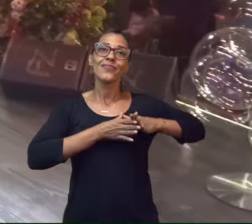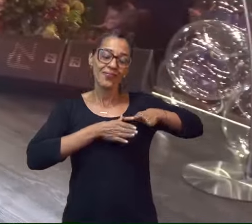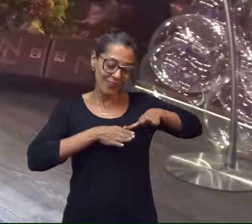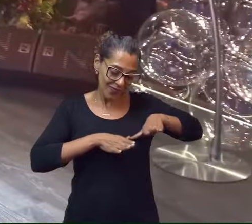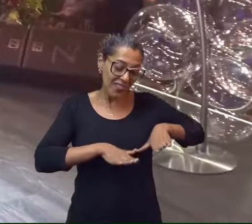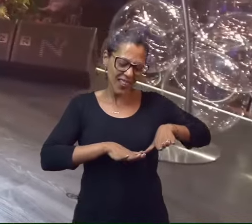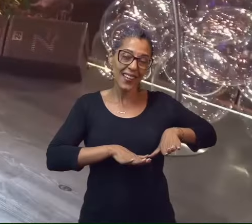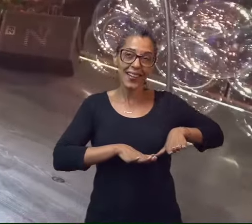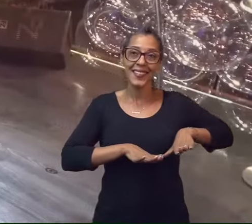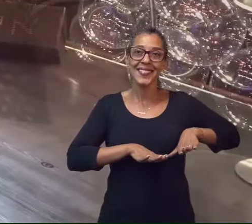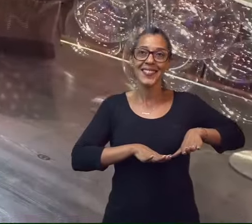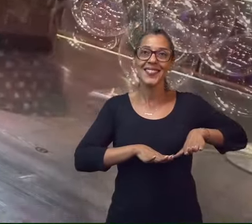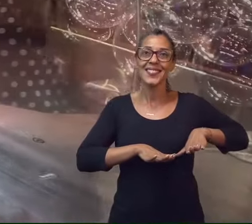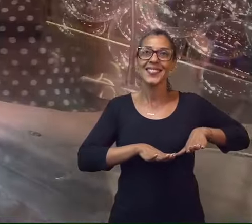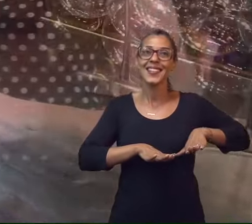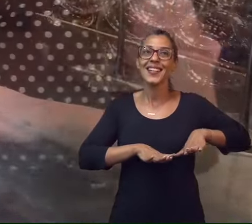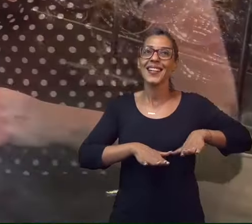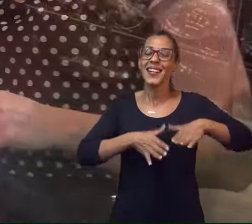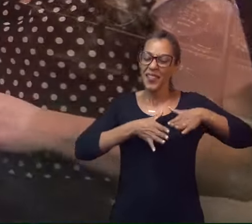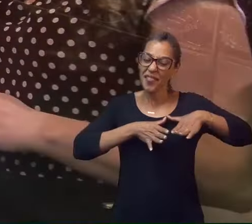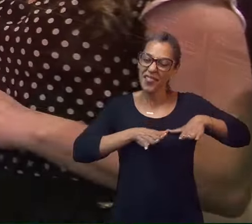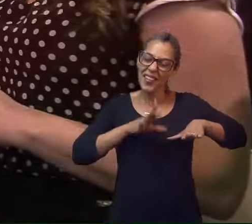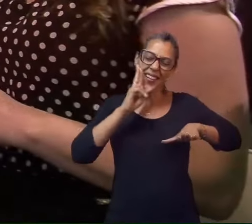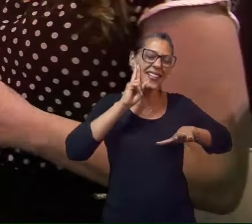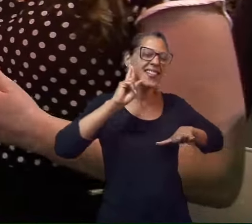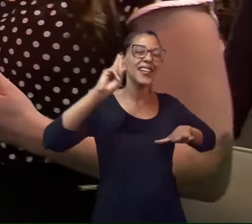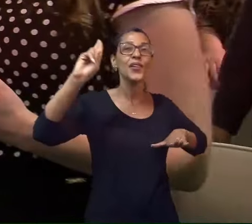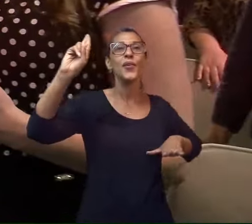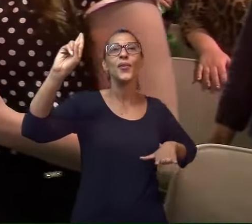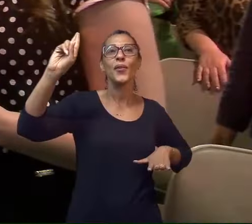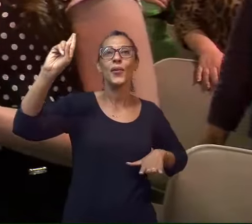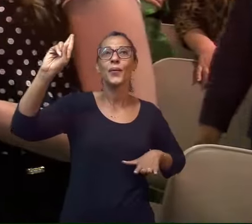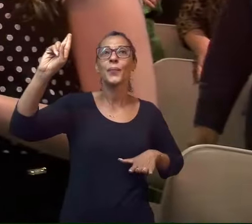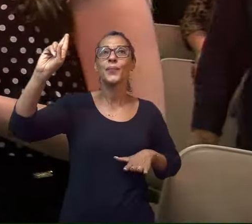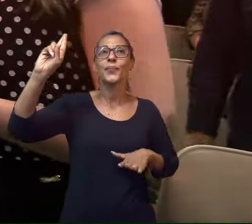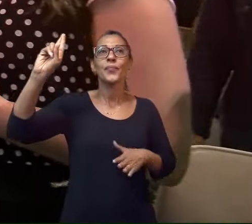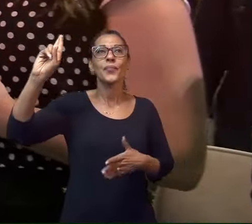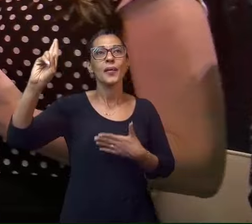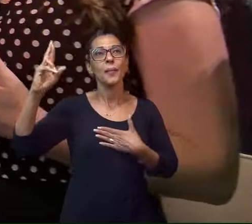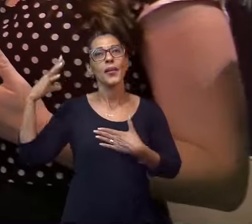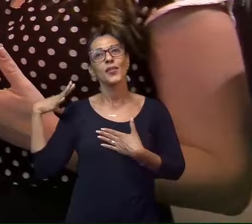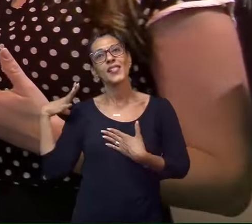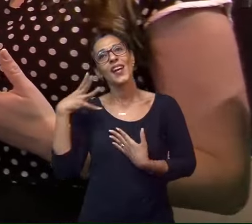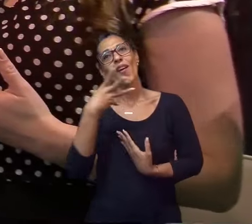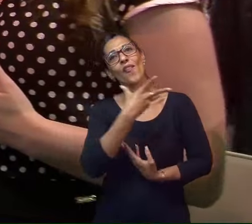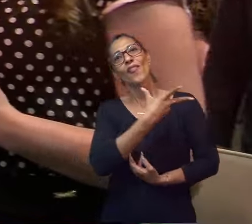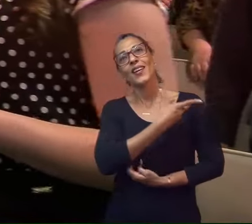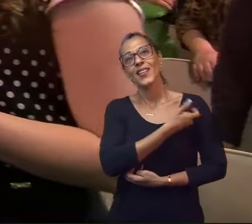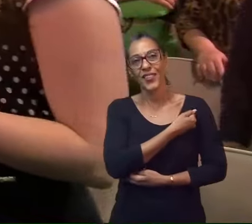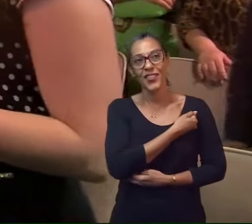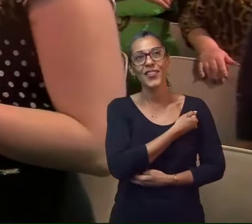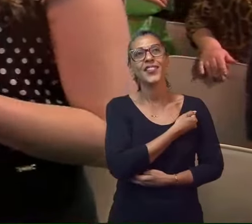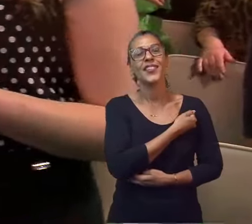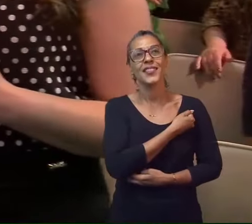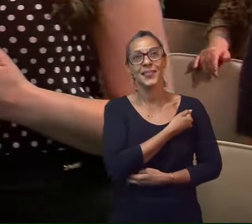ficar senhor fica Senhor meu salvador